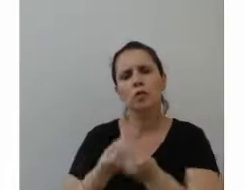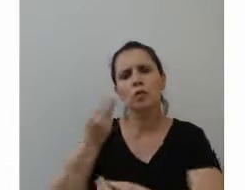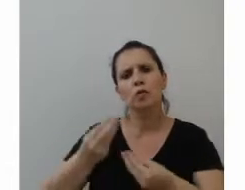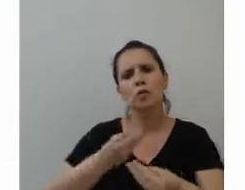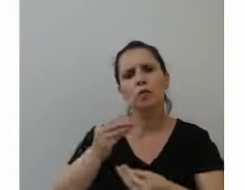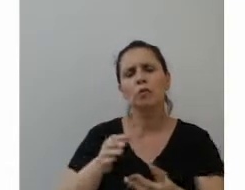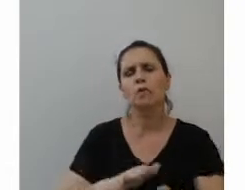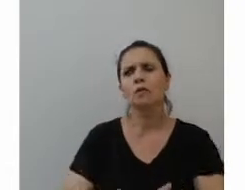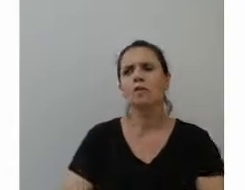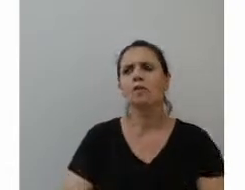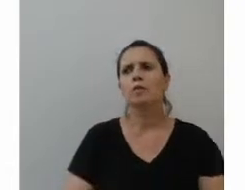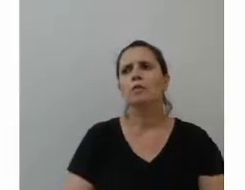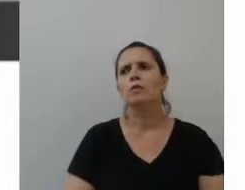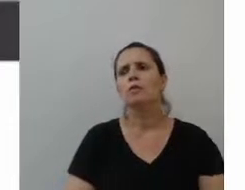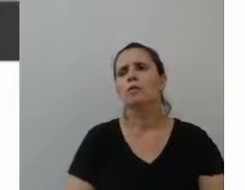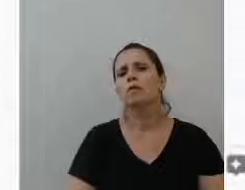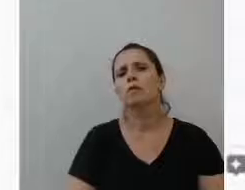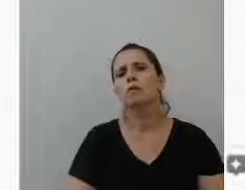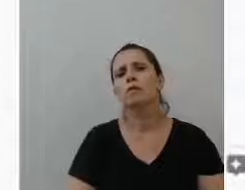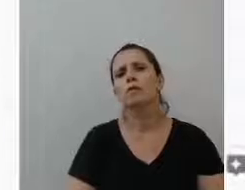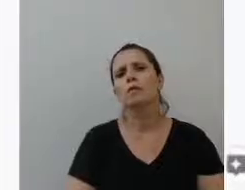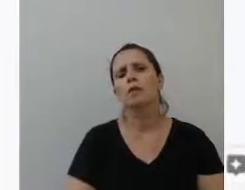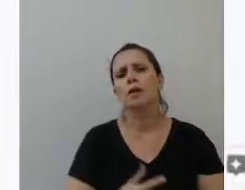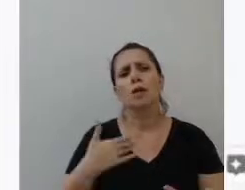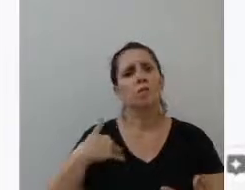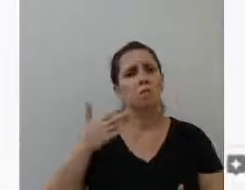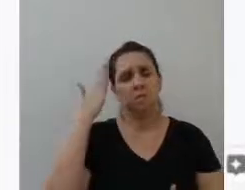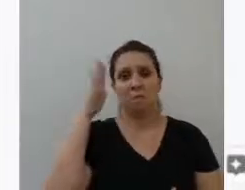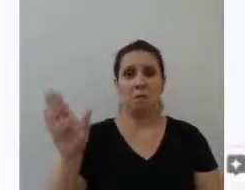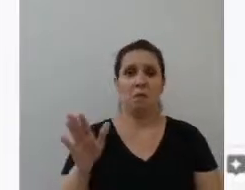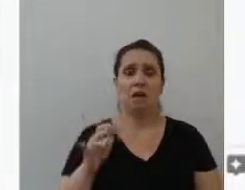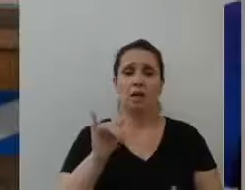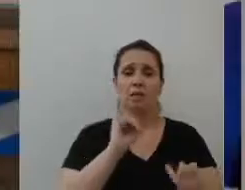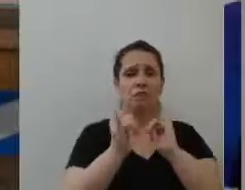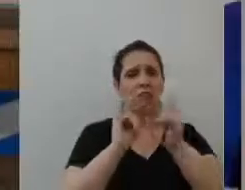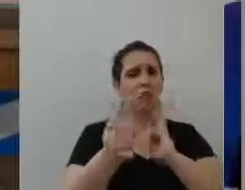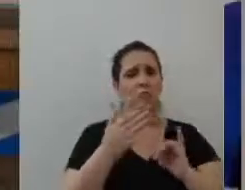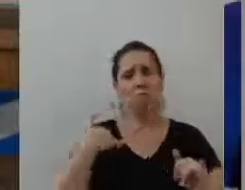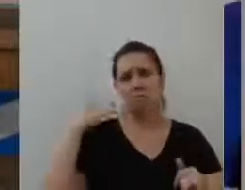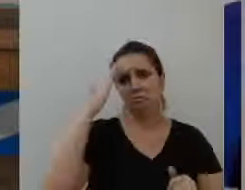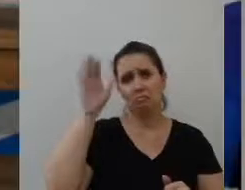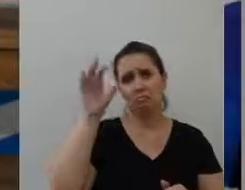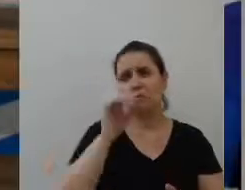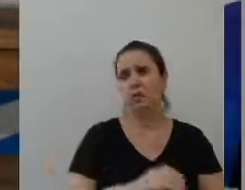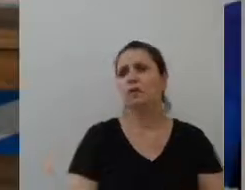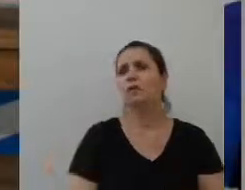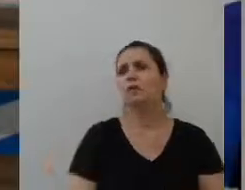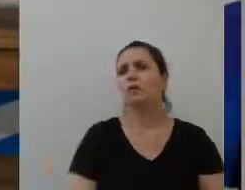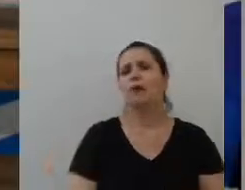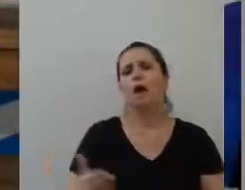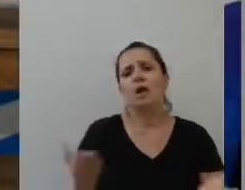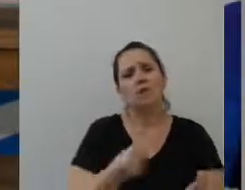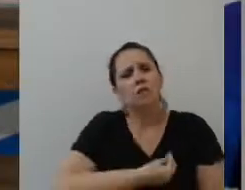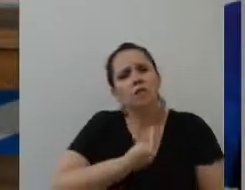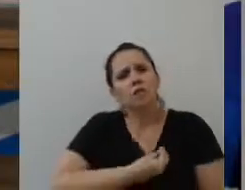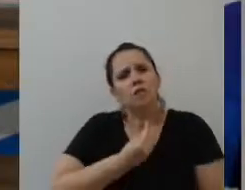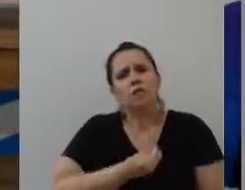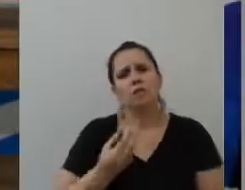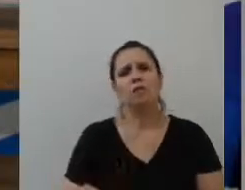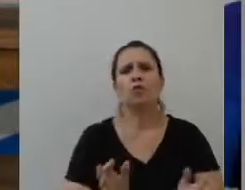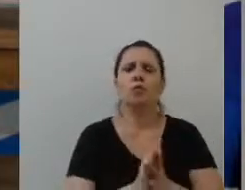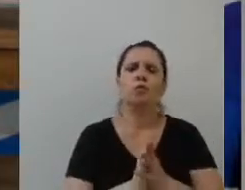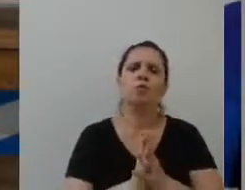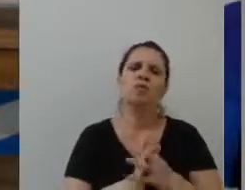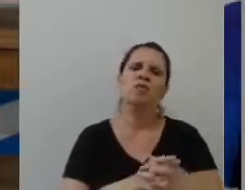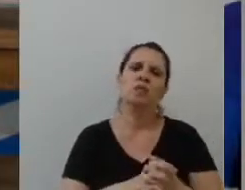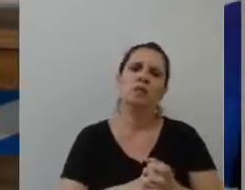Vai. Gente, eu sou avesso no jogo de informática, viu? Vamos lá, voltei pra cá. É assim, está ao vivo. Pelo amor de Deus, pelo amor